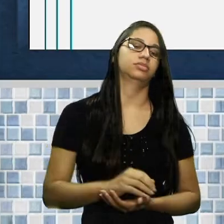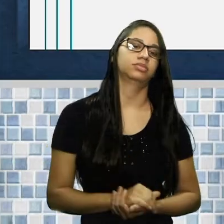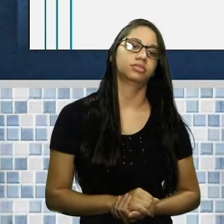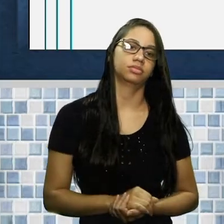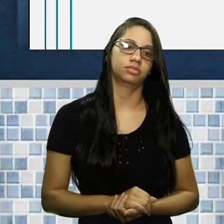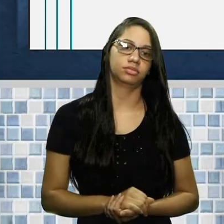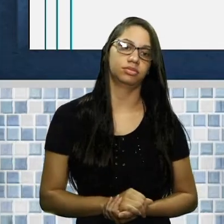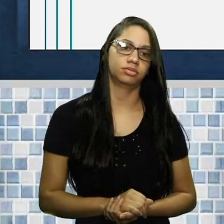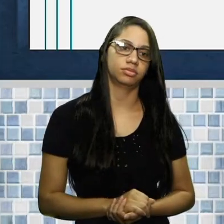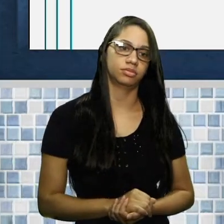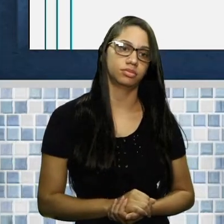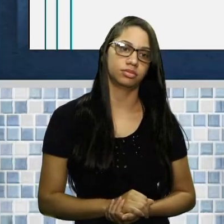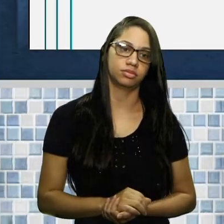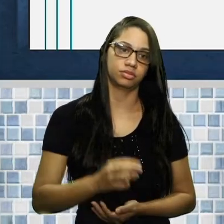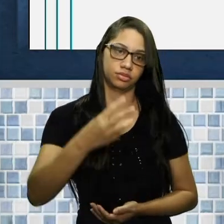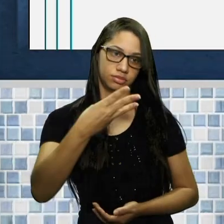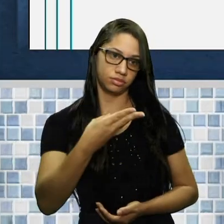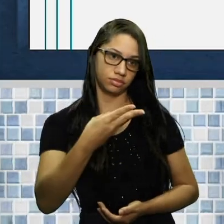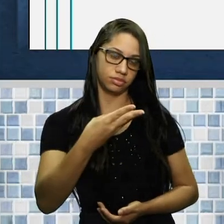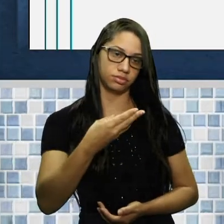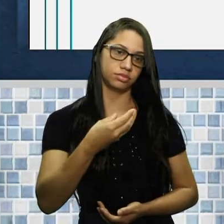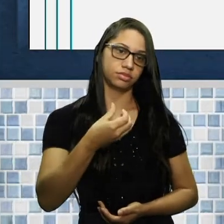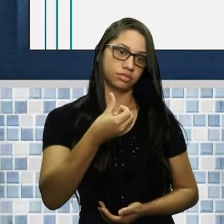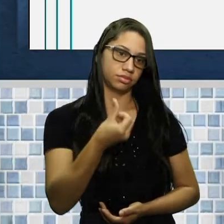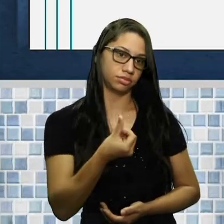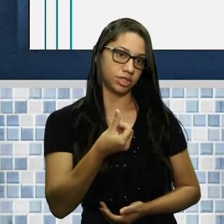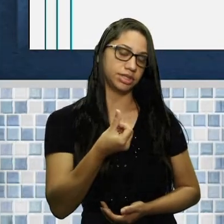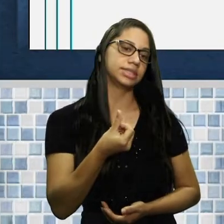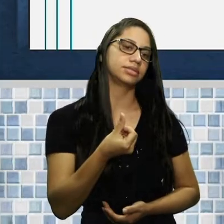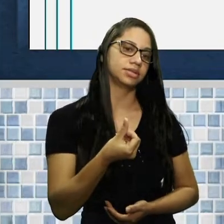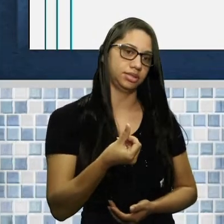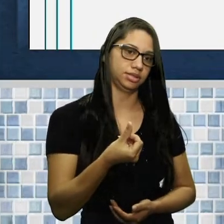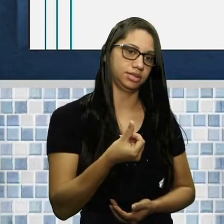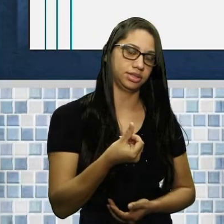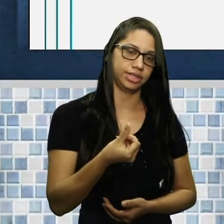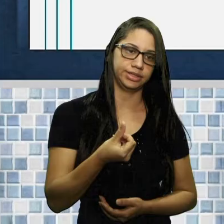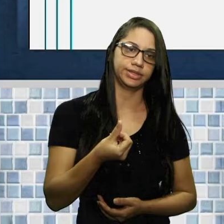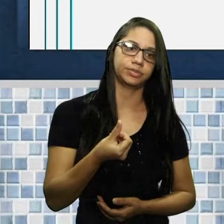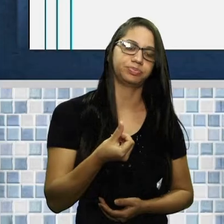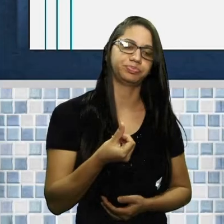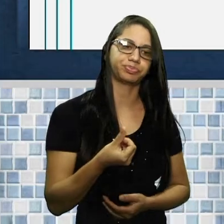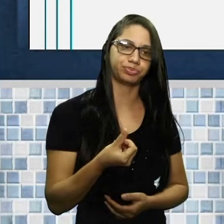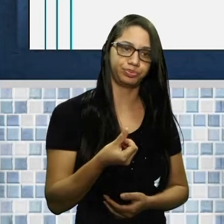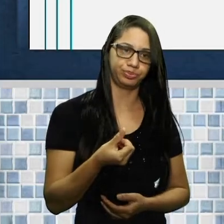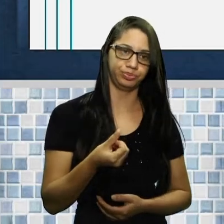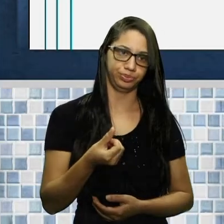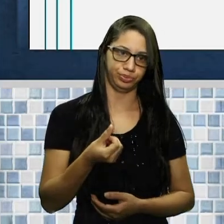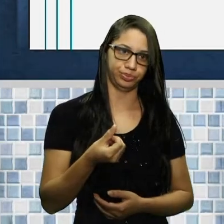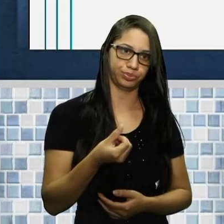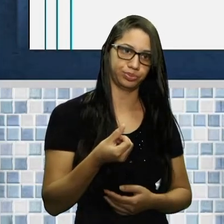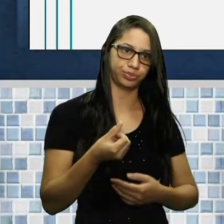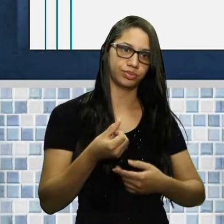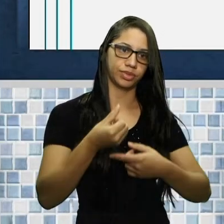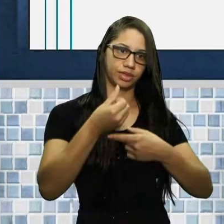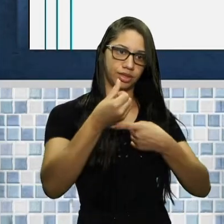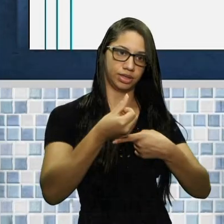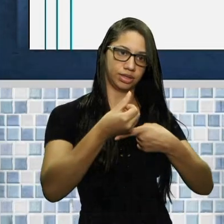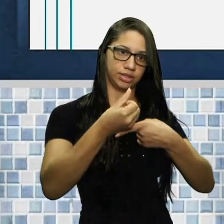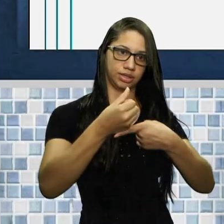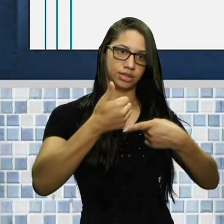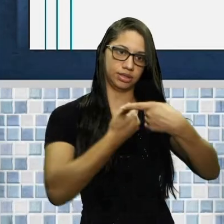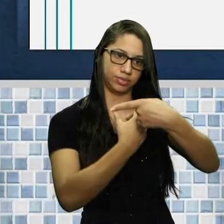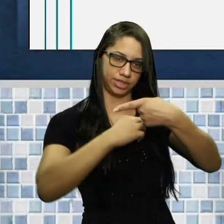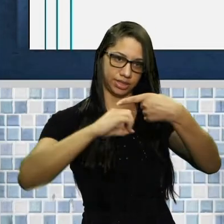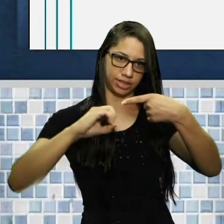eleitores. Então, vamos transformá-lo em uma fração centesimal e depois um número decimal. 36% corresponde